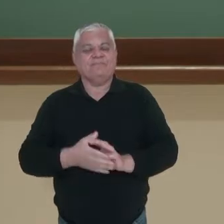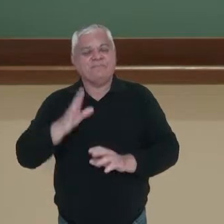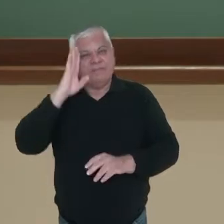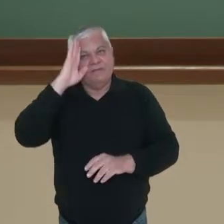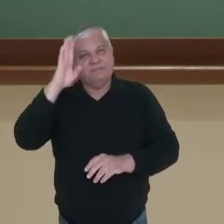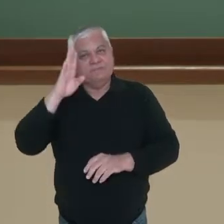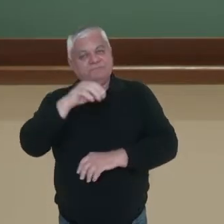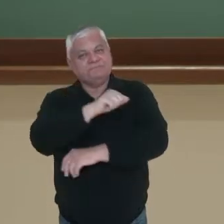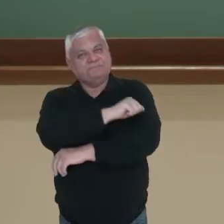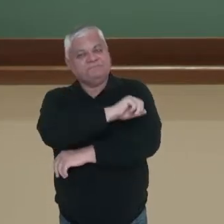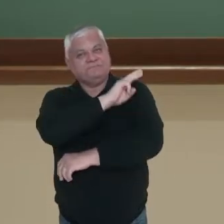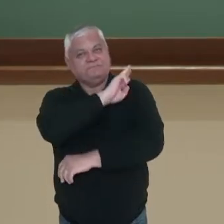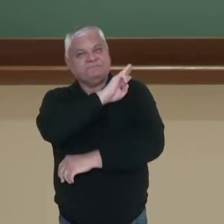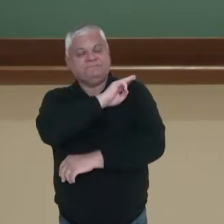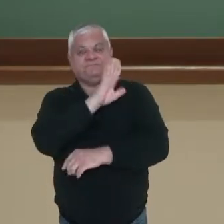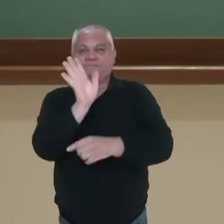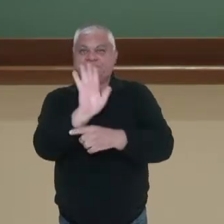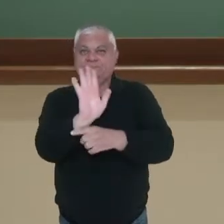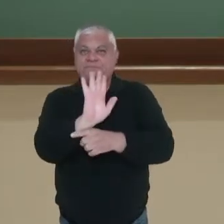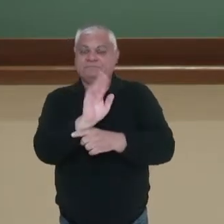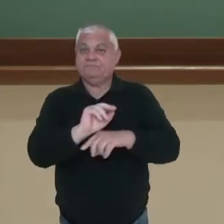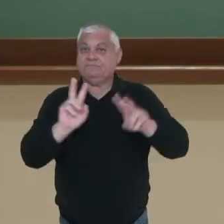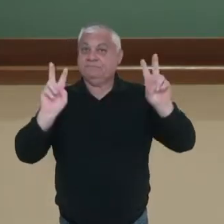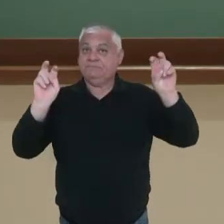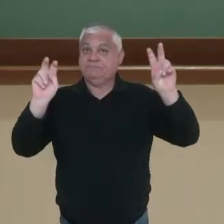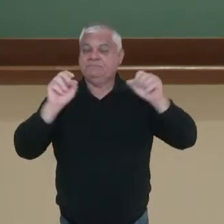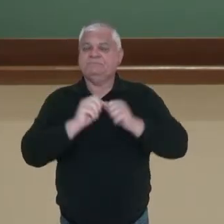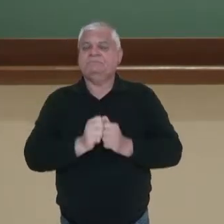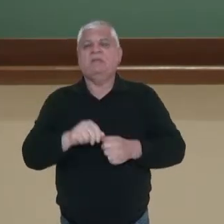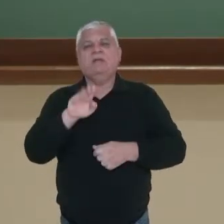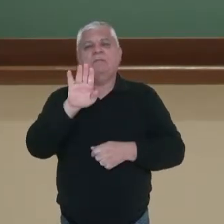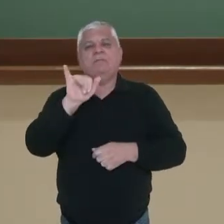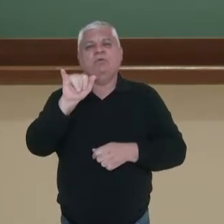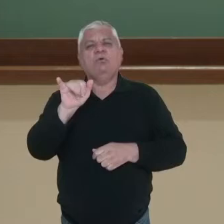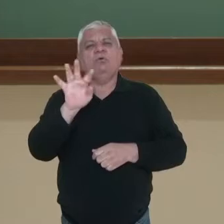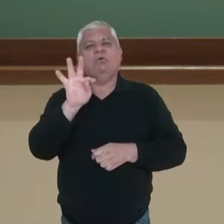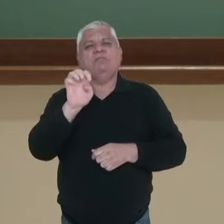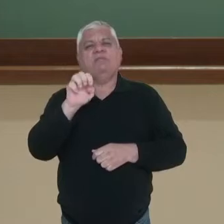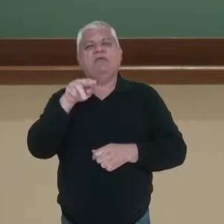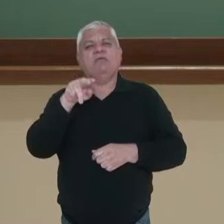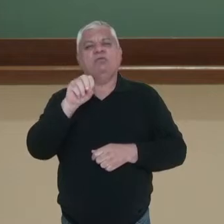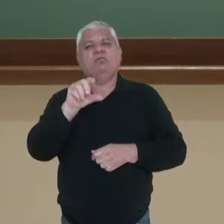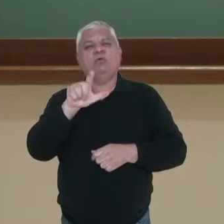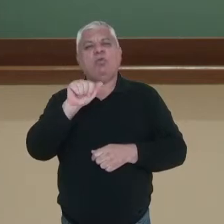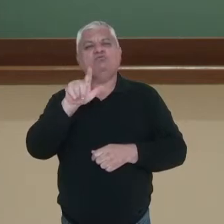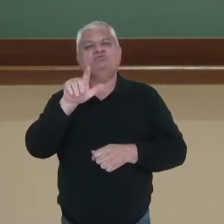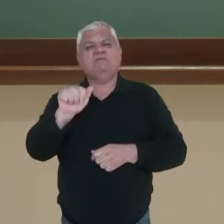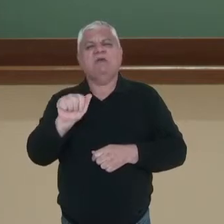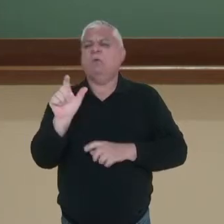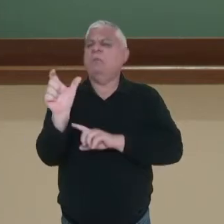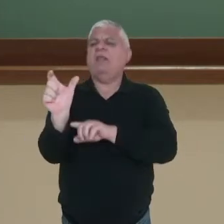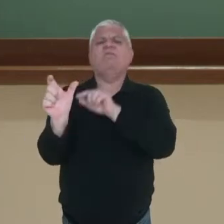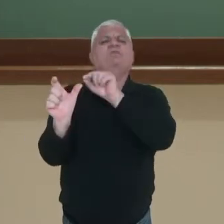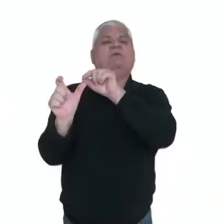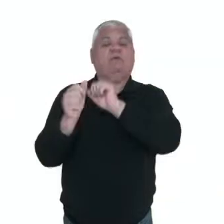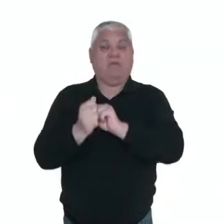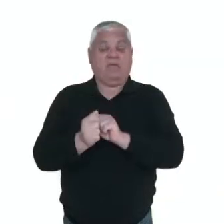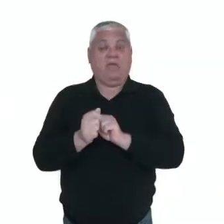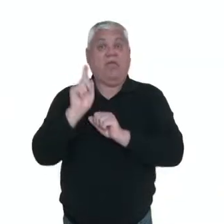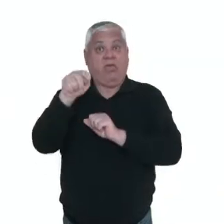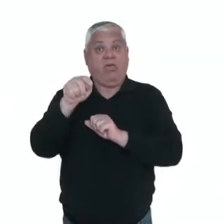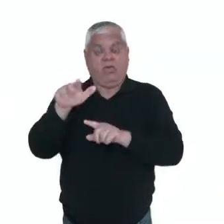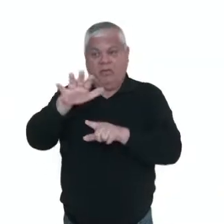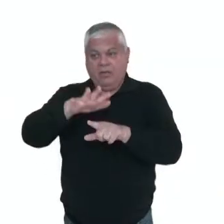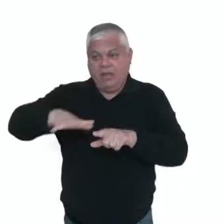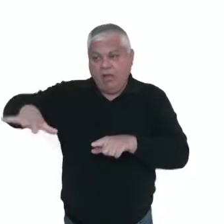Olá, estudantes da terceira série. Nesse vídeo nós vamos falar sobre biotecnologia. Então, o que é biotecnologia? É o ramo da